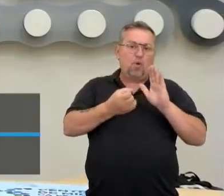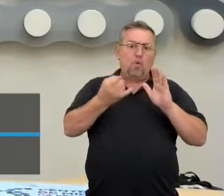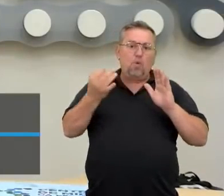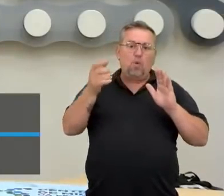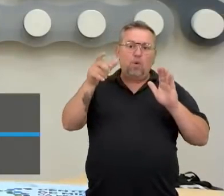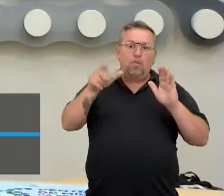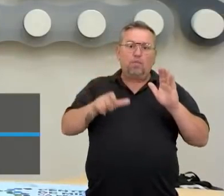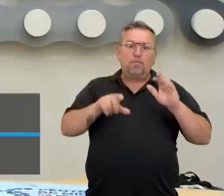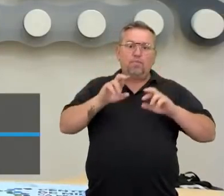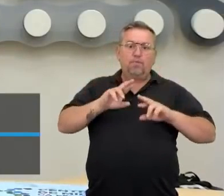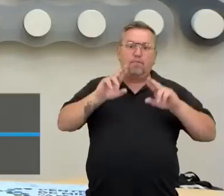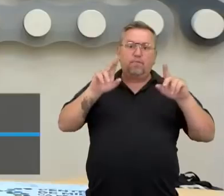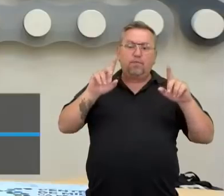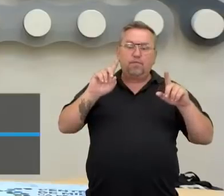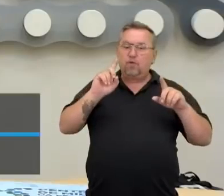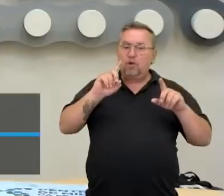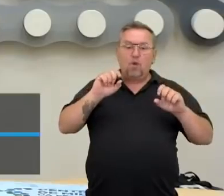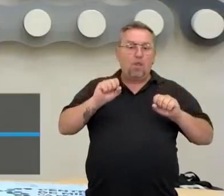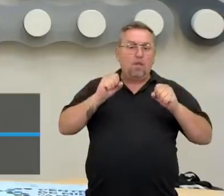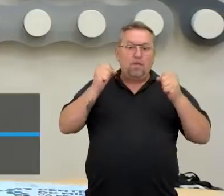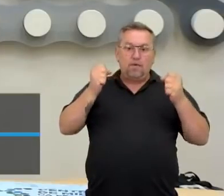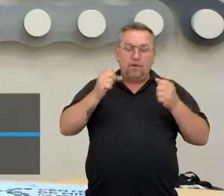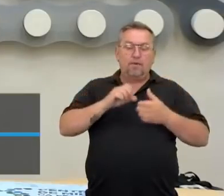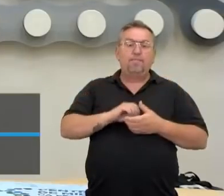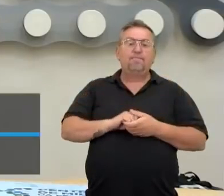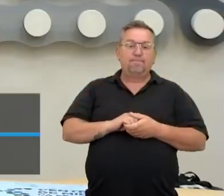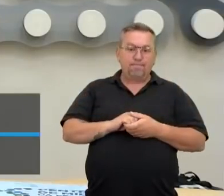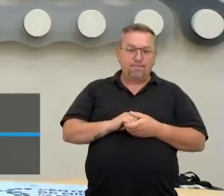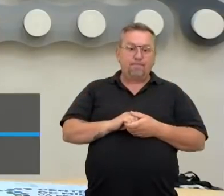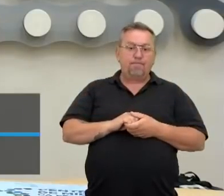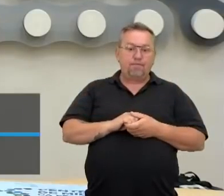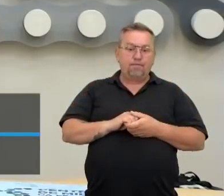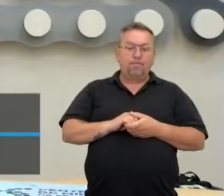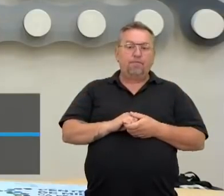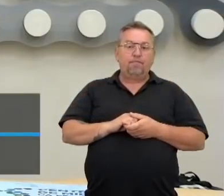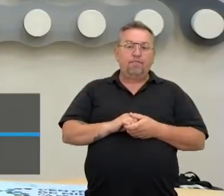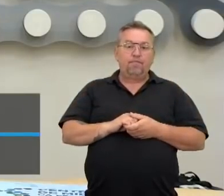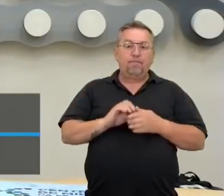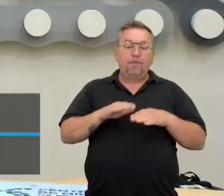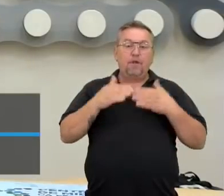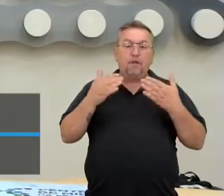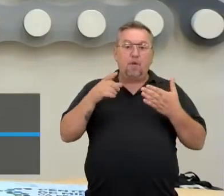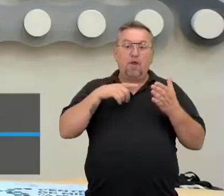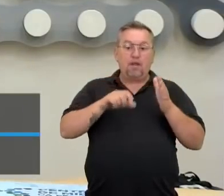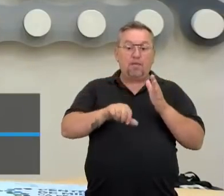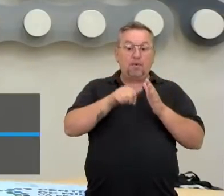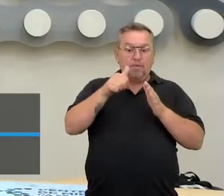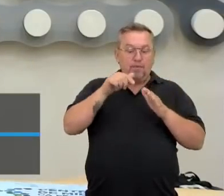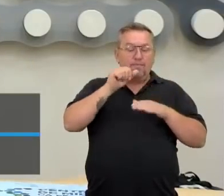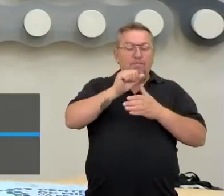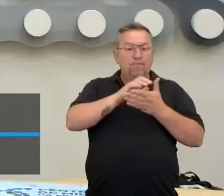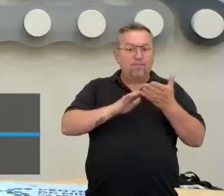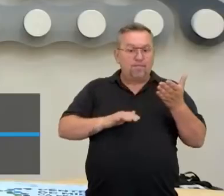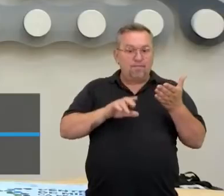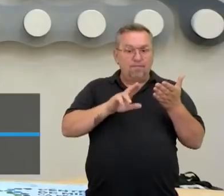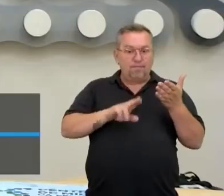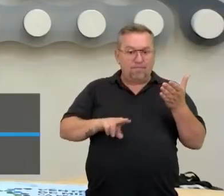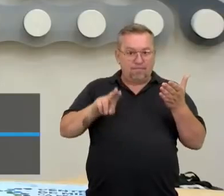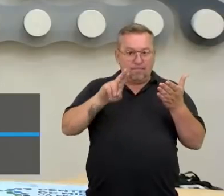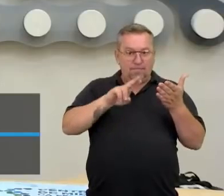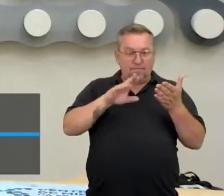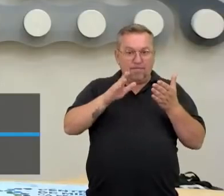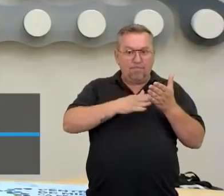que a pessoa é diferente de não defender grafite como arte em espaços públicos. Então, essa é a primeira tarefa. Vocês usarão